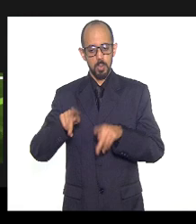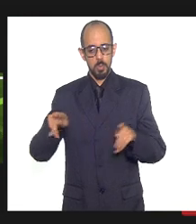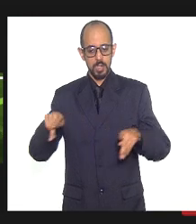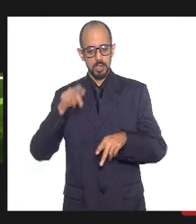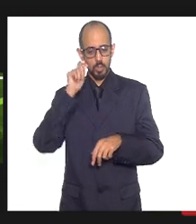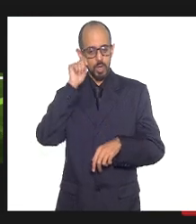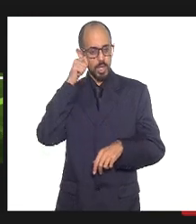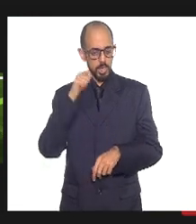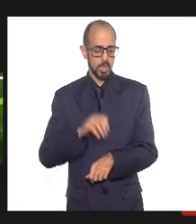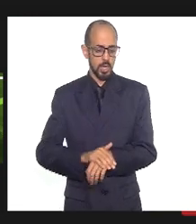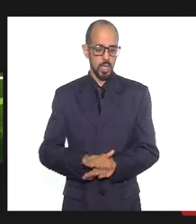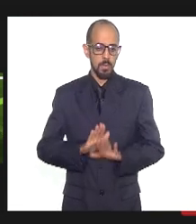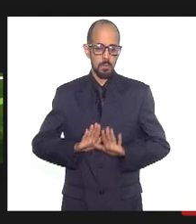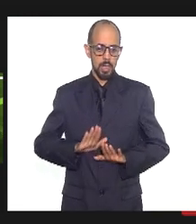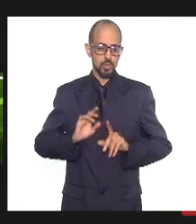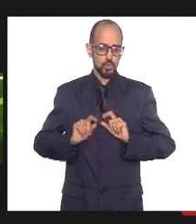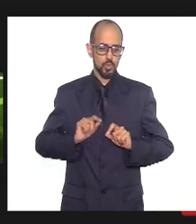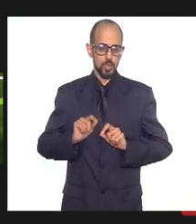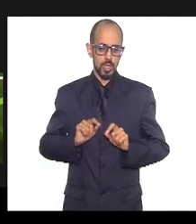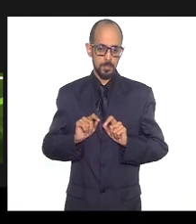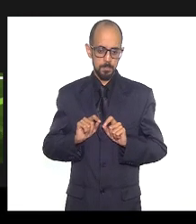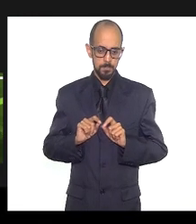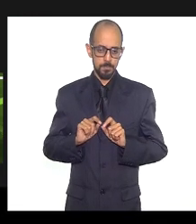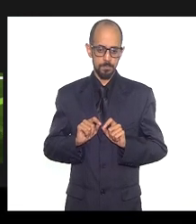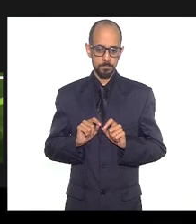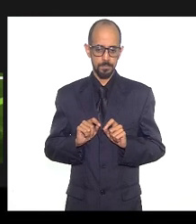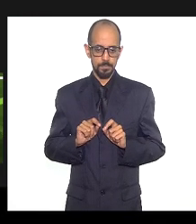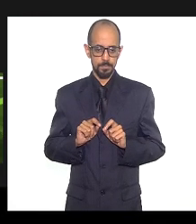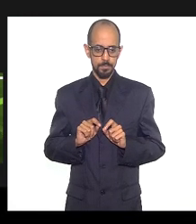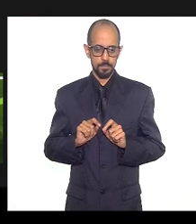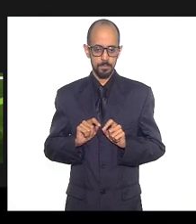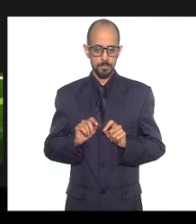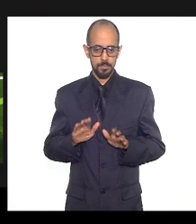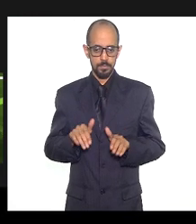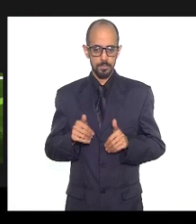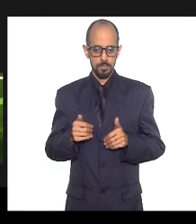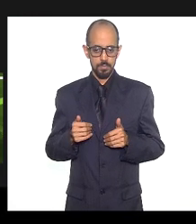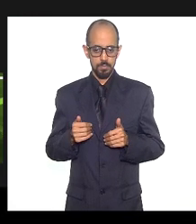porém, é o... Eu estou online, gente.